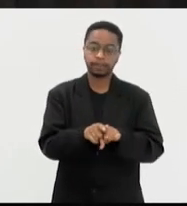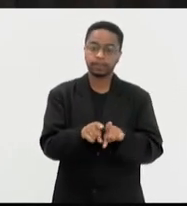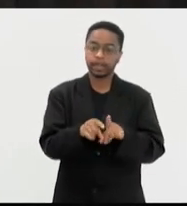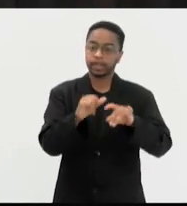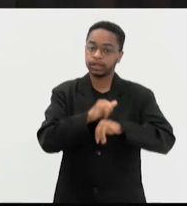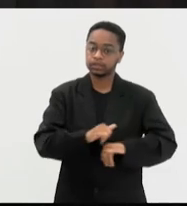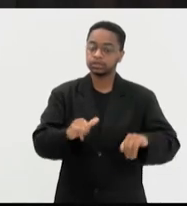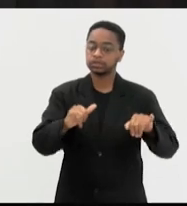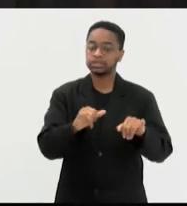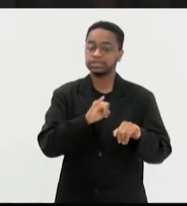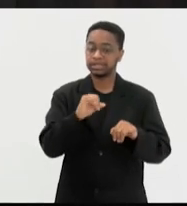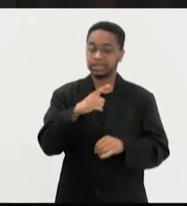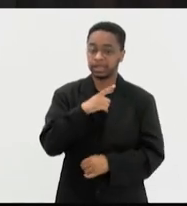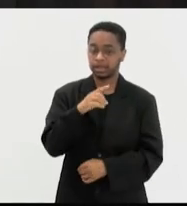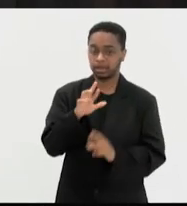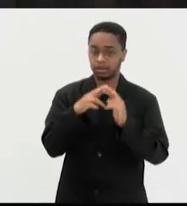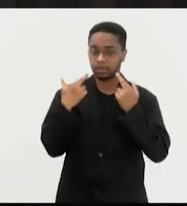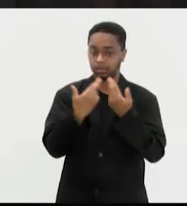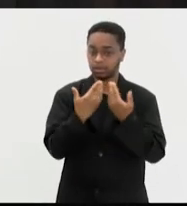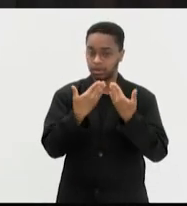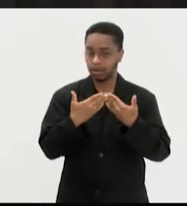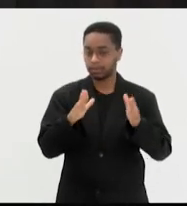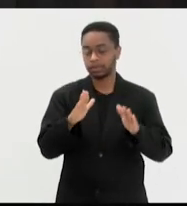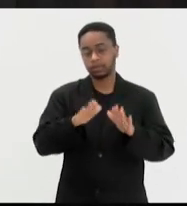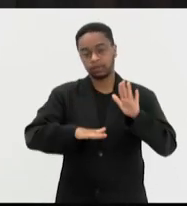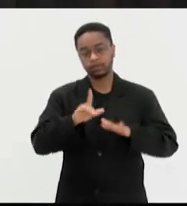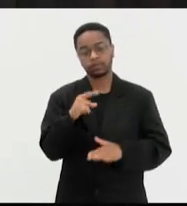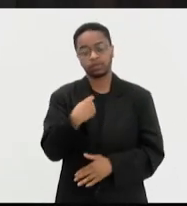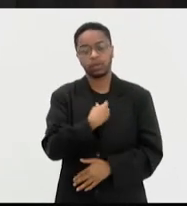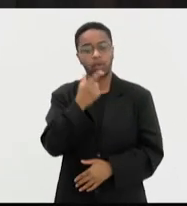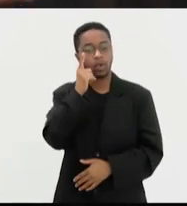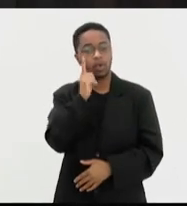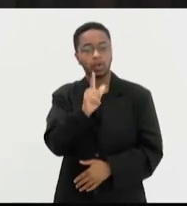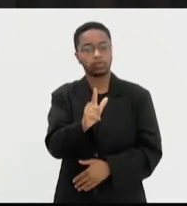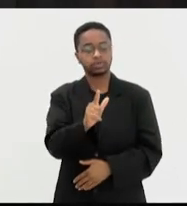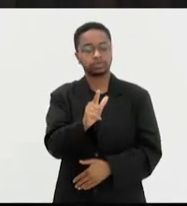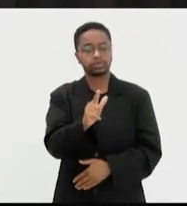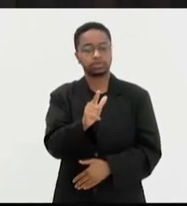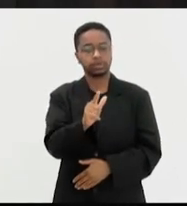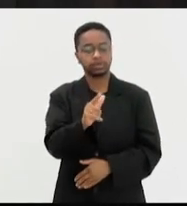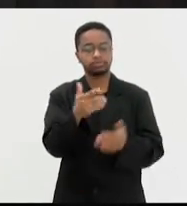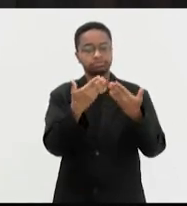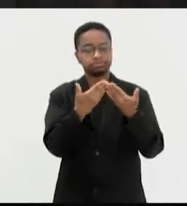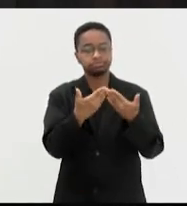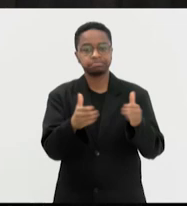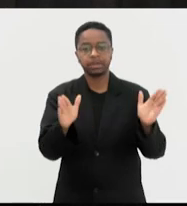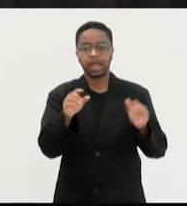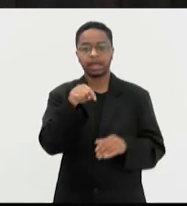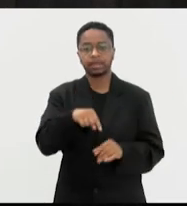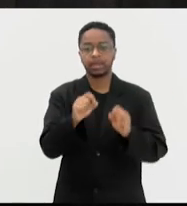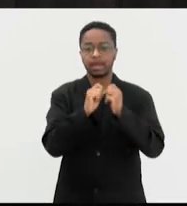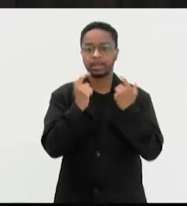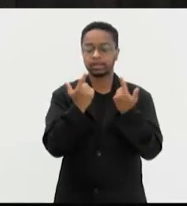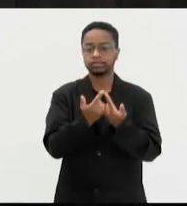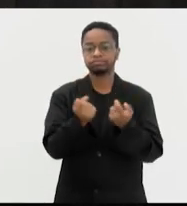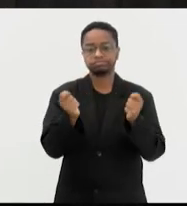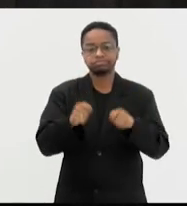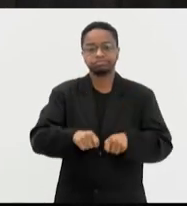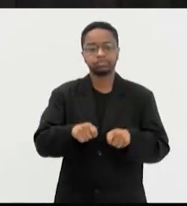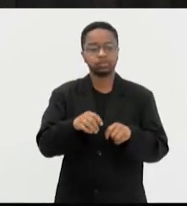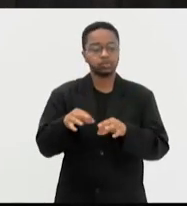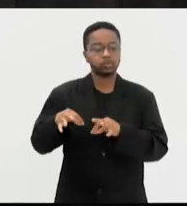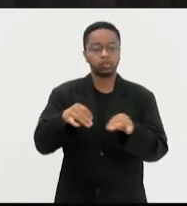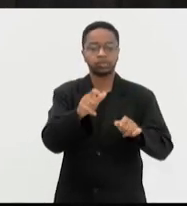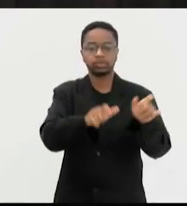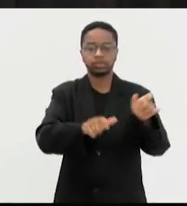através de audiências pública Deputado Luis Paulo pode ser que a gente consiga ter uma amplitude maior desse Parlamento para que esse entendimento possa acontecer